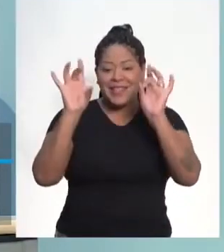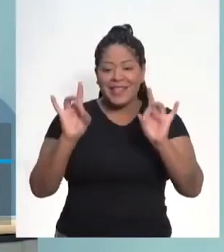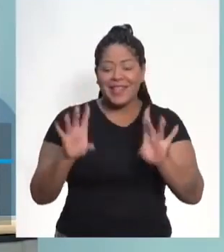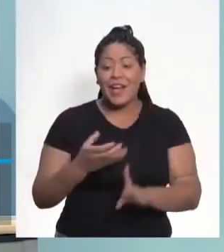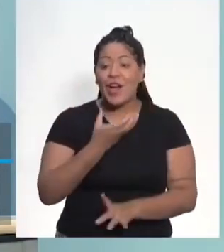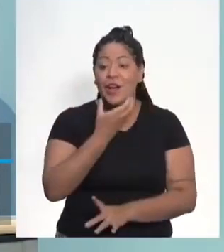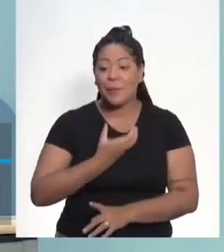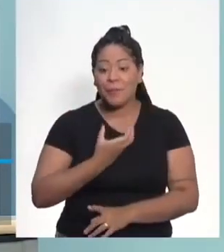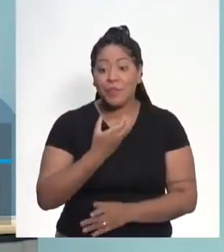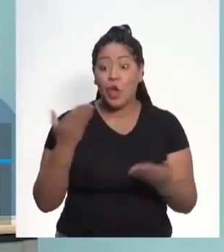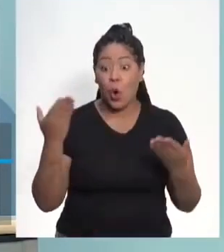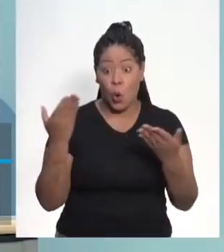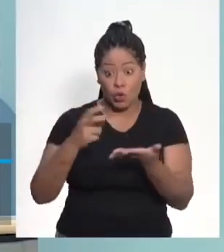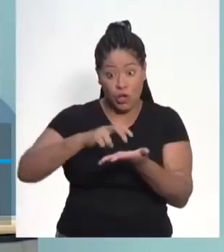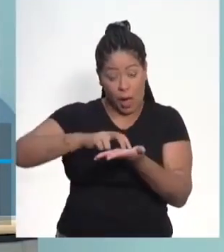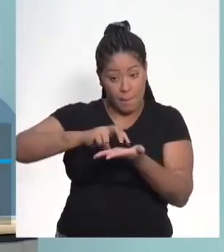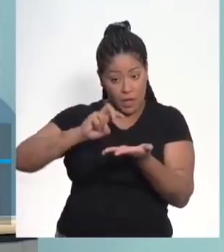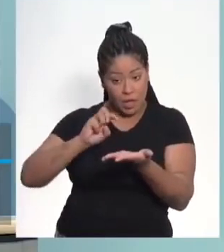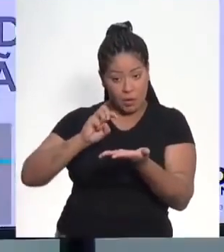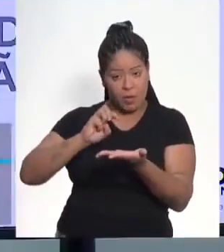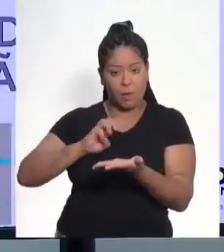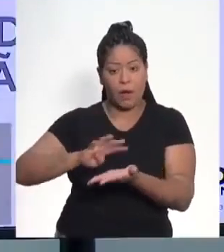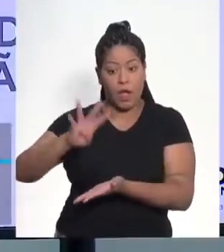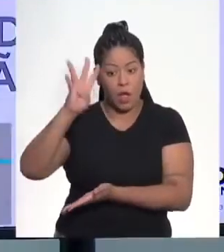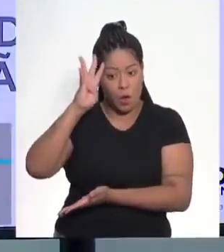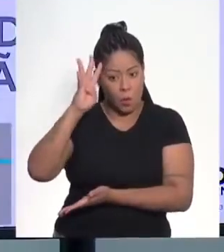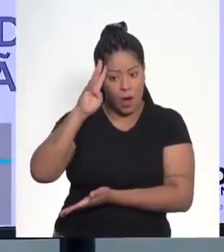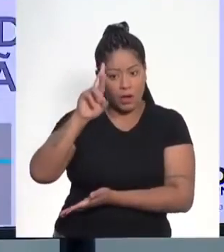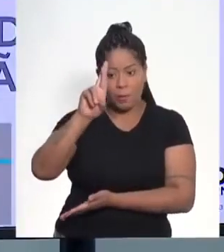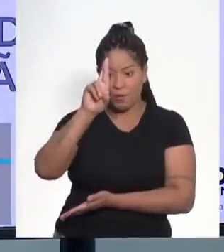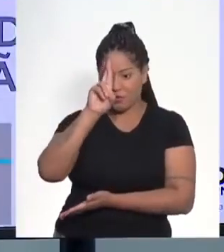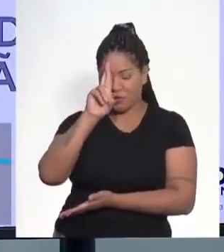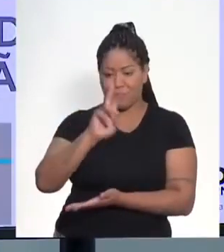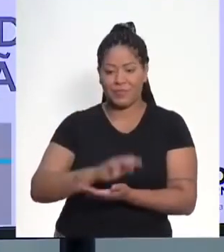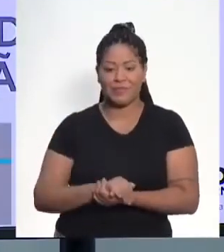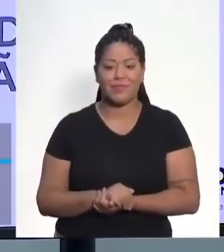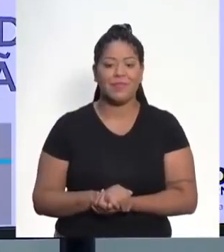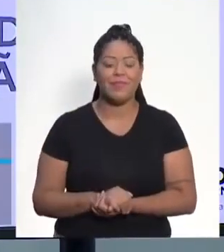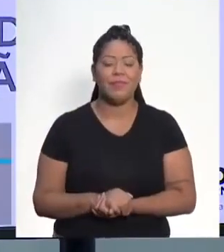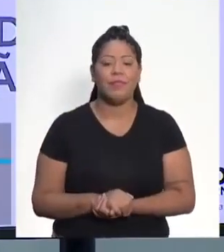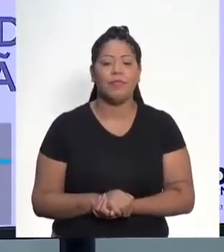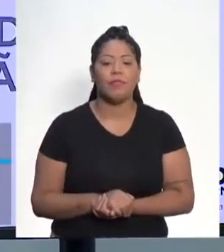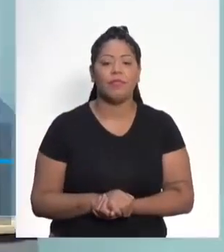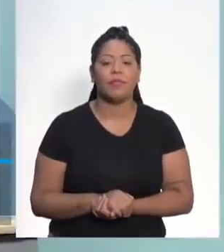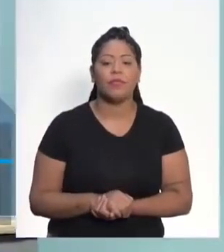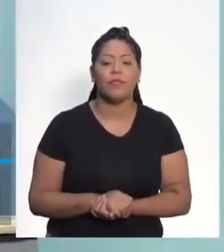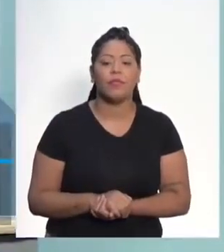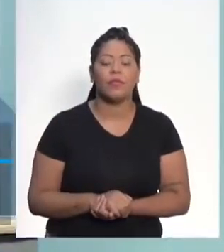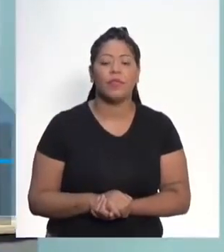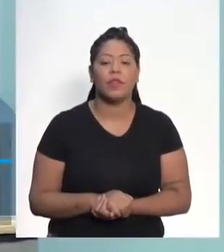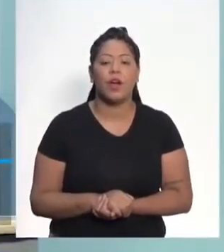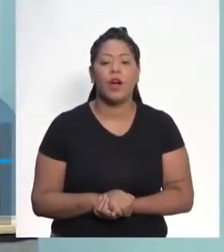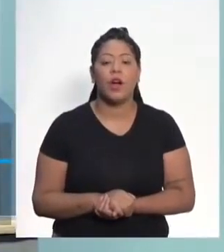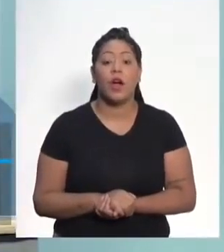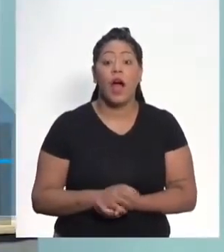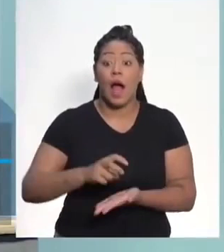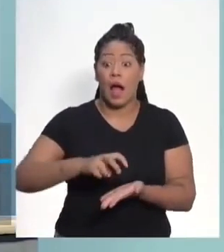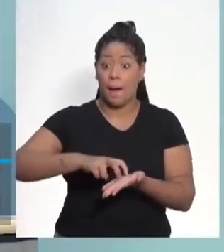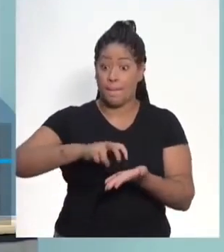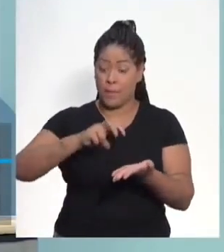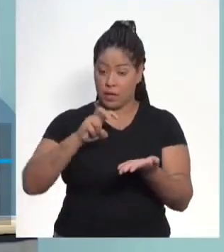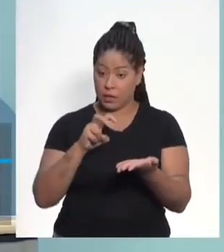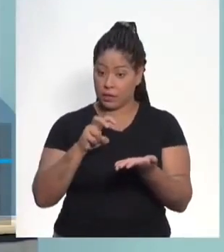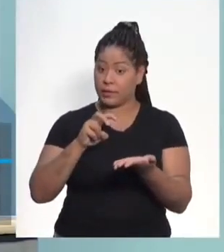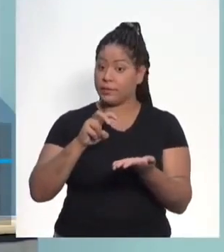amanhã e quarta ao meio-dia. É verdade. Outra coisa, Alessandra, amanhã é resultado do Matemática em Casa? Opa! Amanhã,